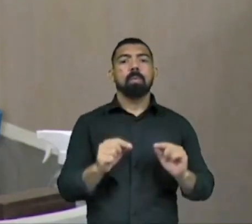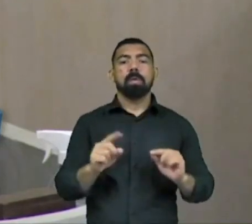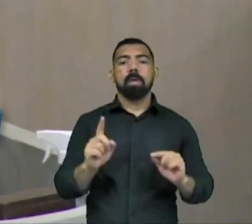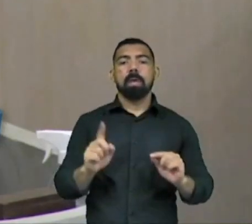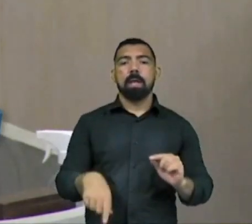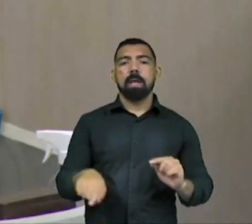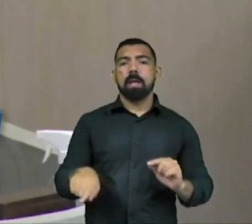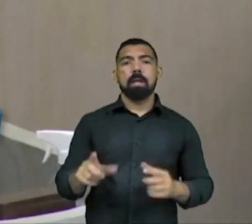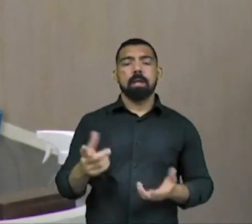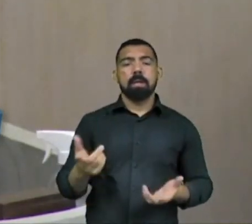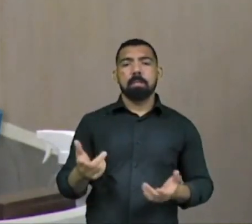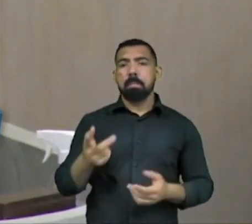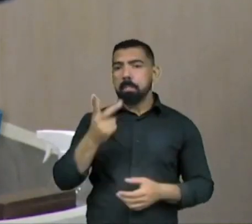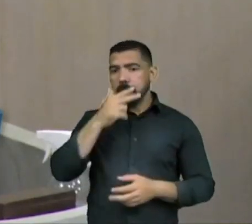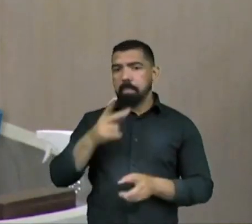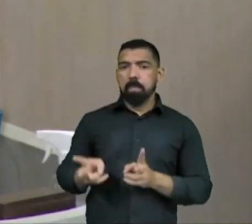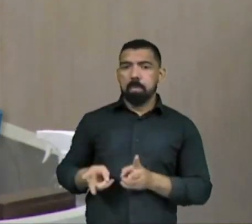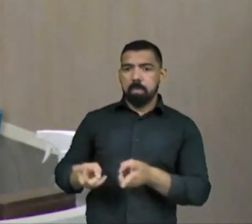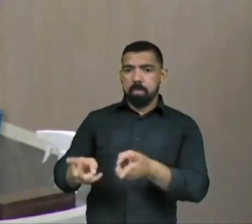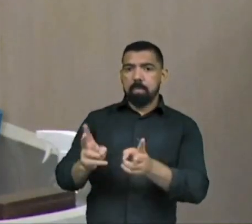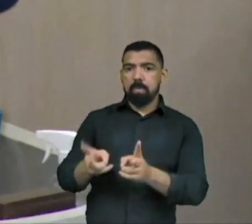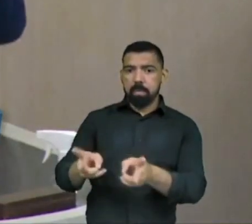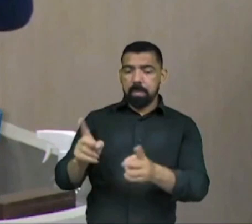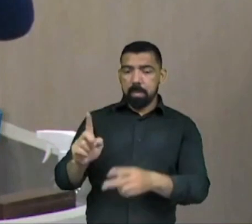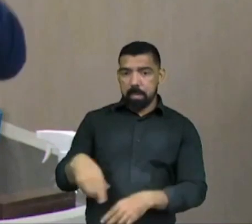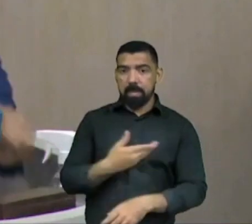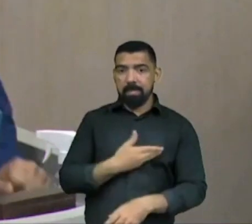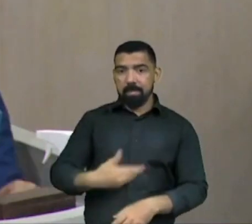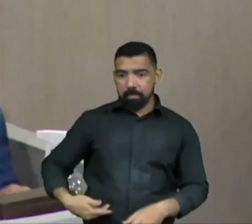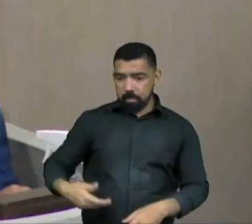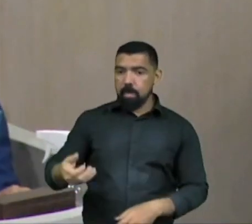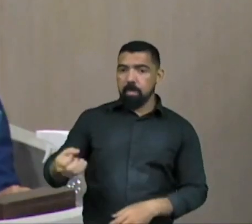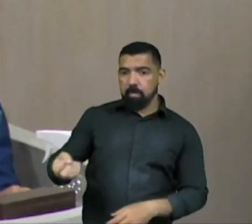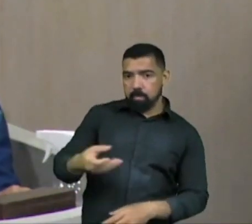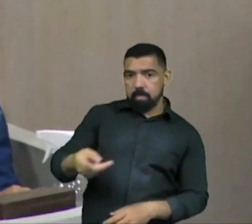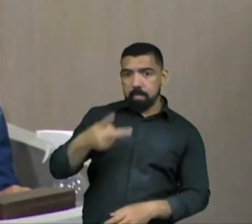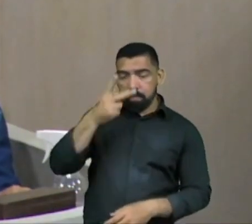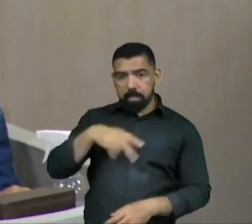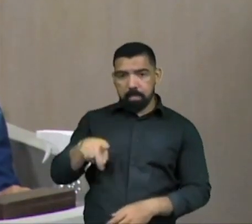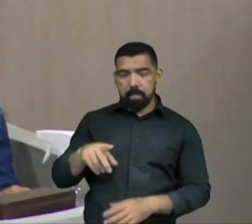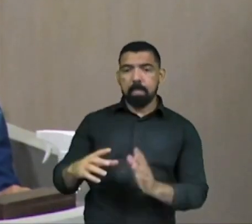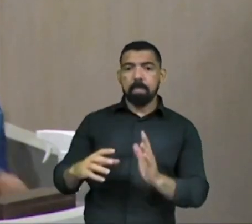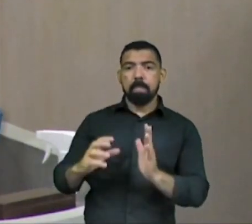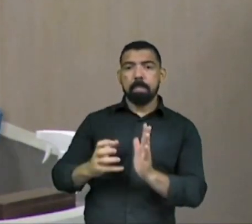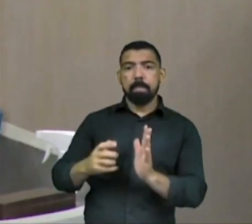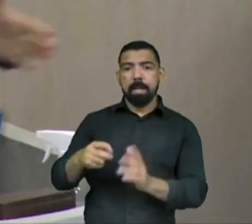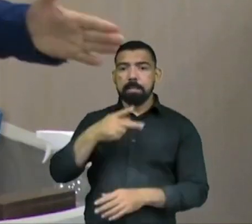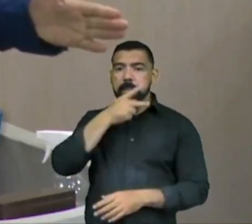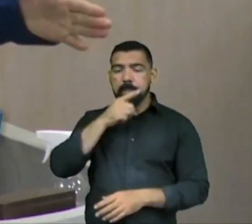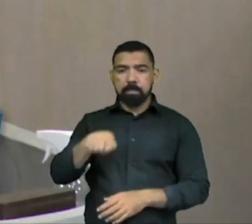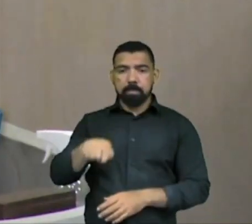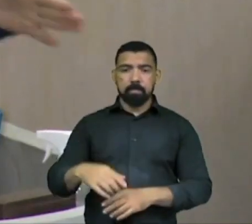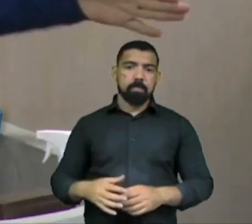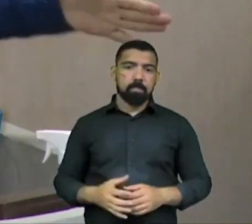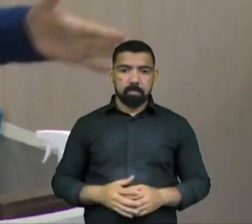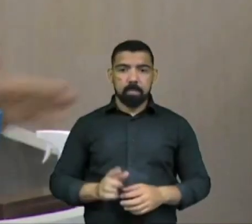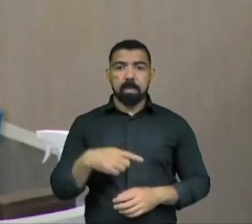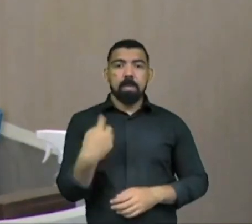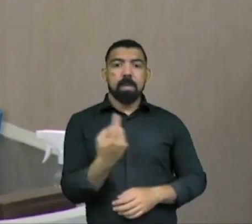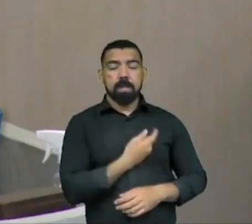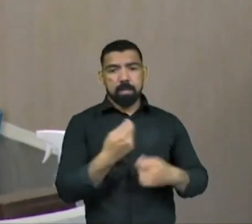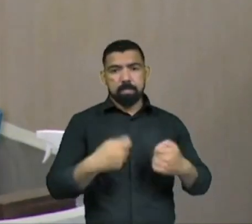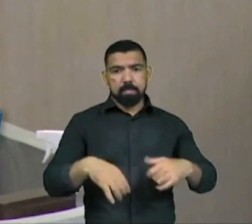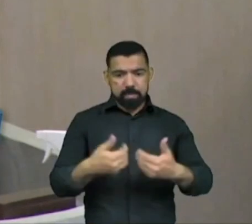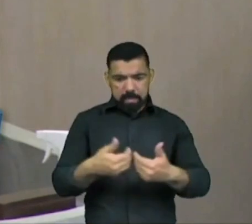uma continuidade. É um novo governo, mesmo sendo o mesmo partido. E nós precisamos separar os